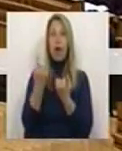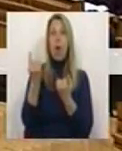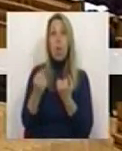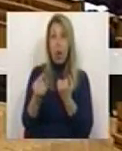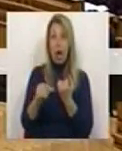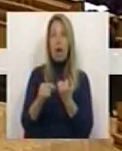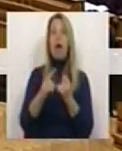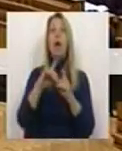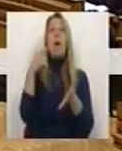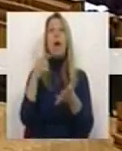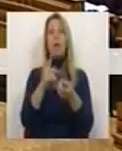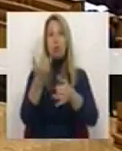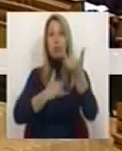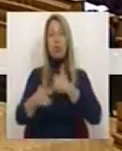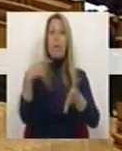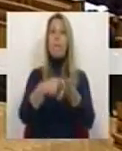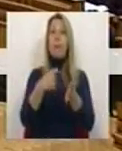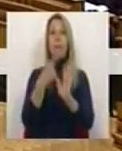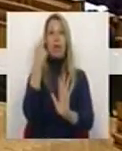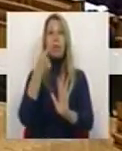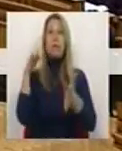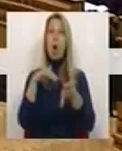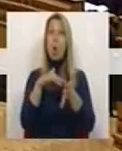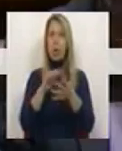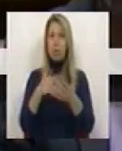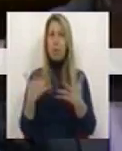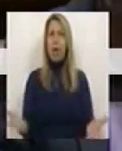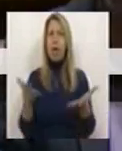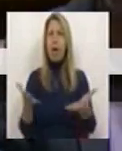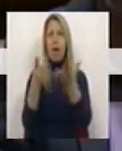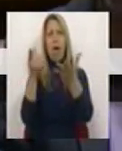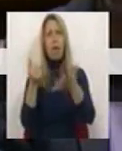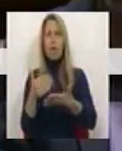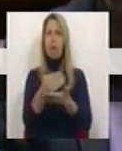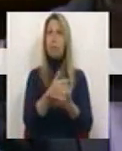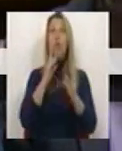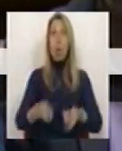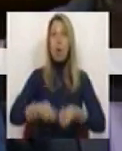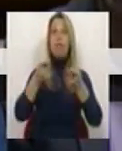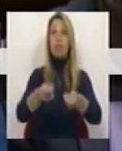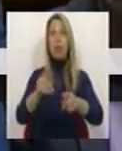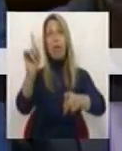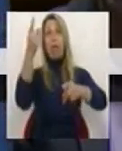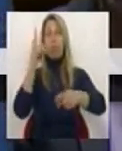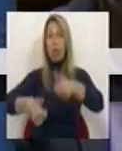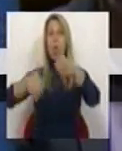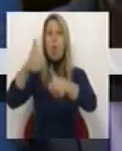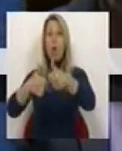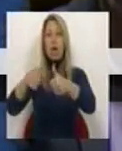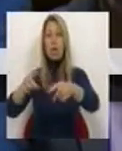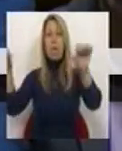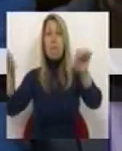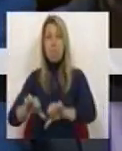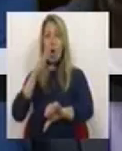redução do pagamento especial por conta é um incentivo à liquidez e ao investimento, em vez de uma concorrência pelas piores